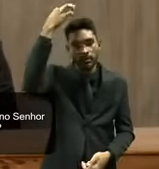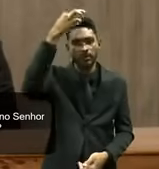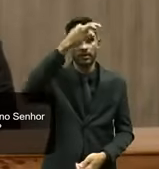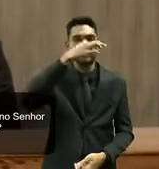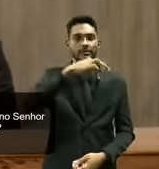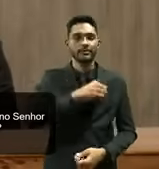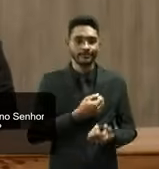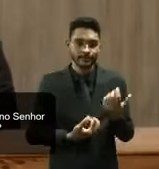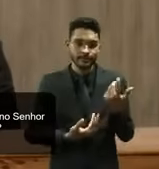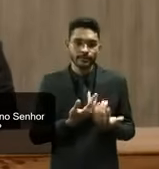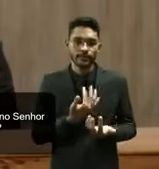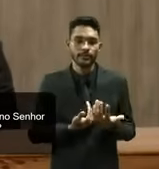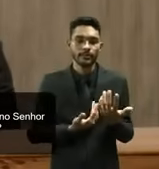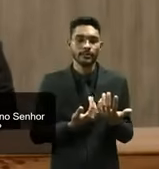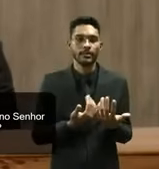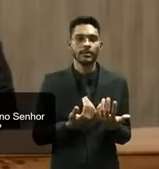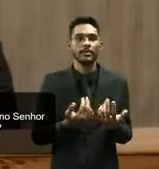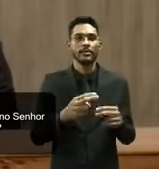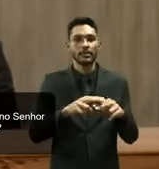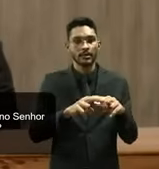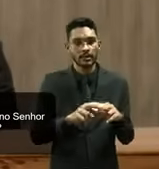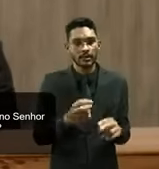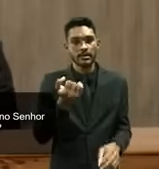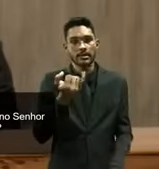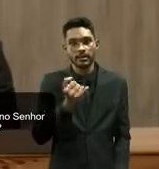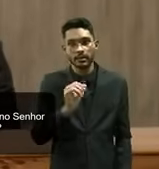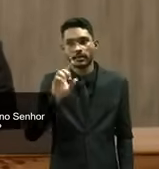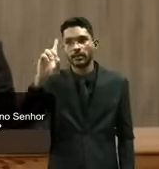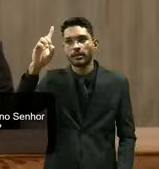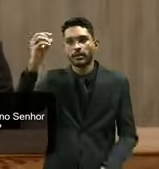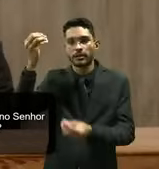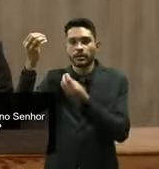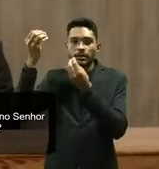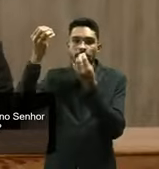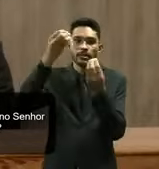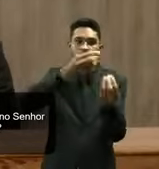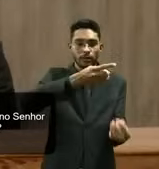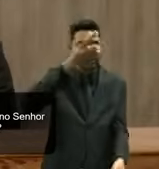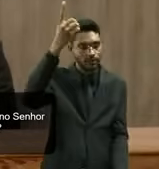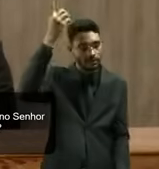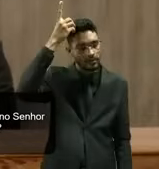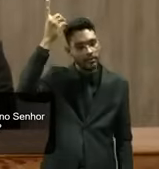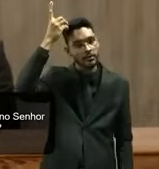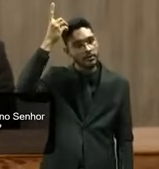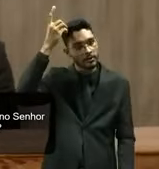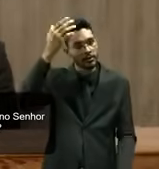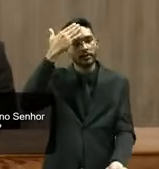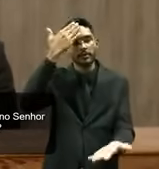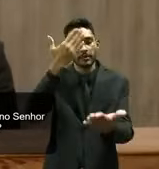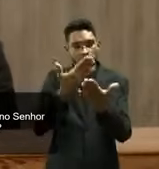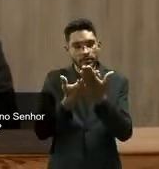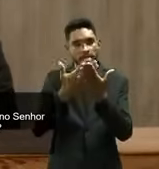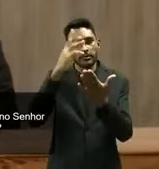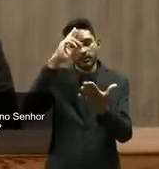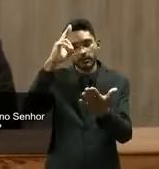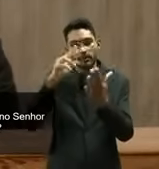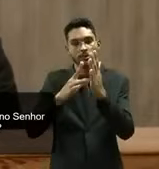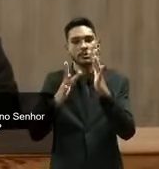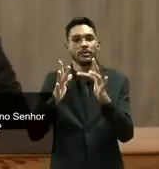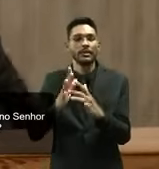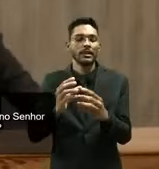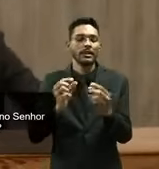Deus lhes deu o mesmo Dom que a nós quando cremos no Senhor Jesus Cristo quem era eu